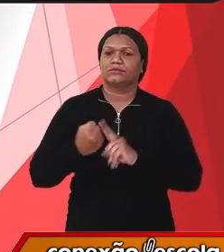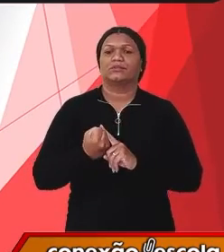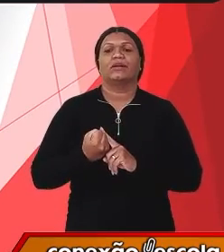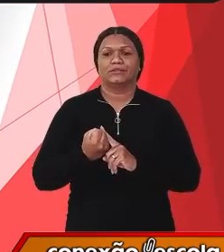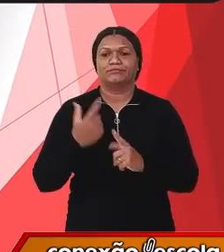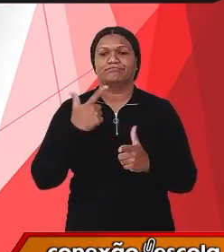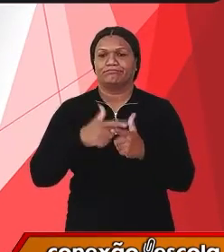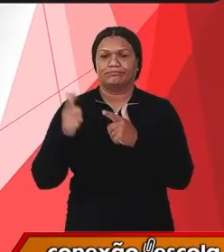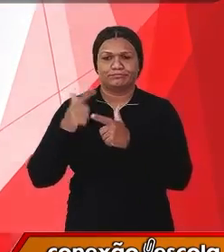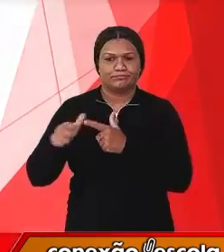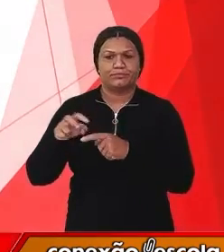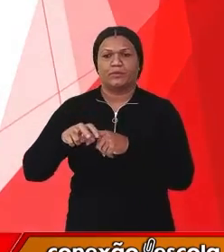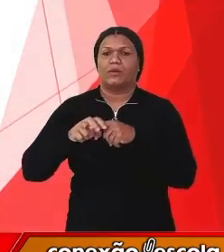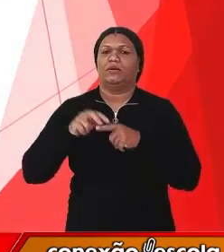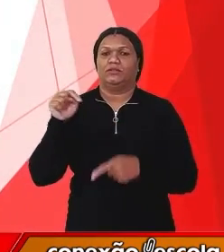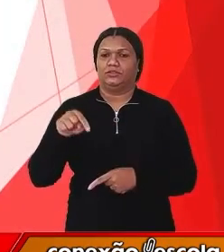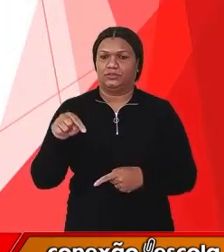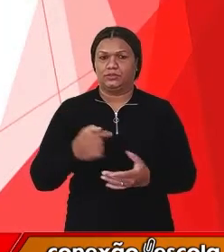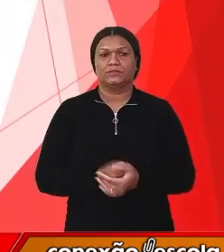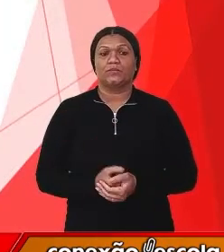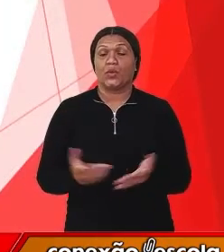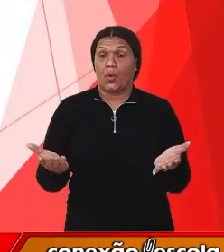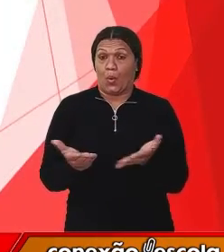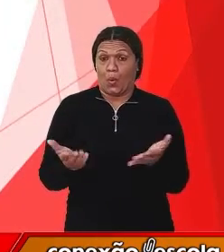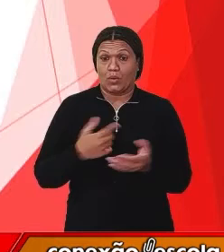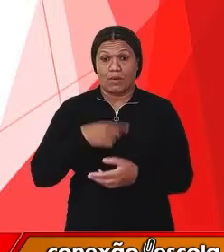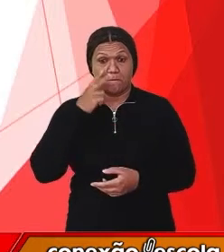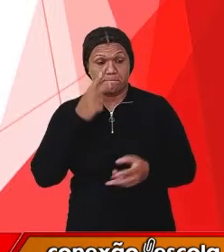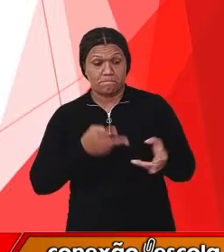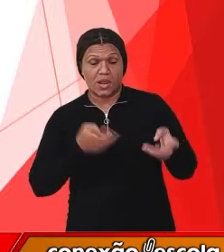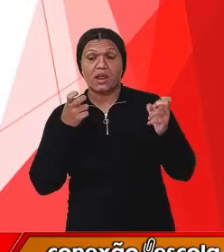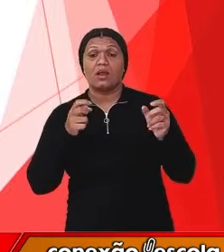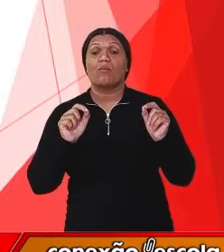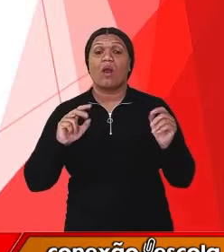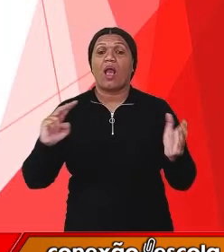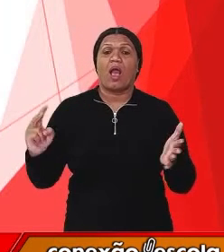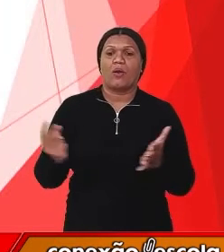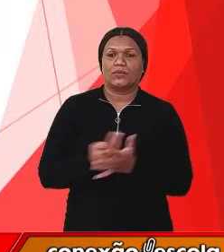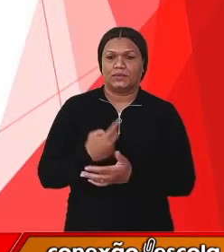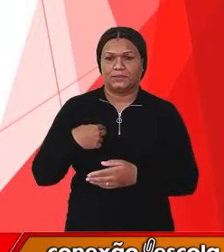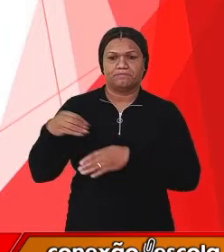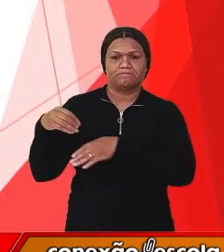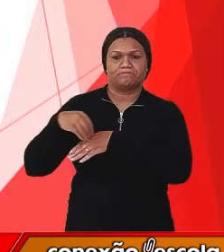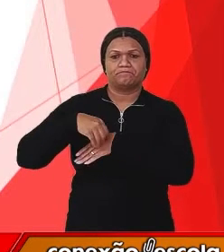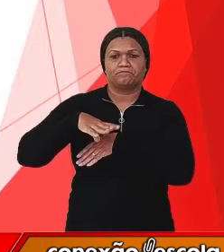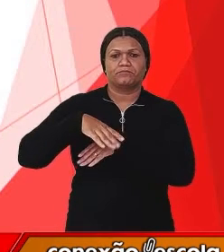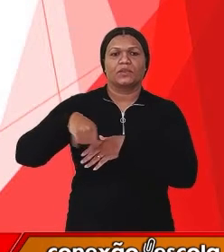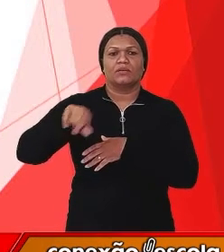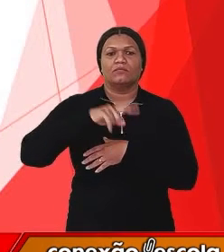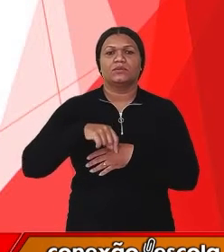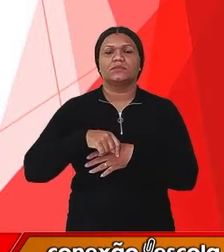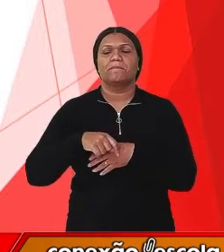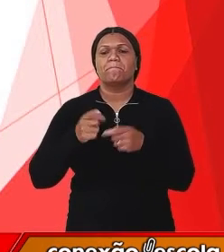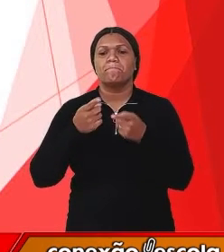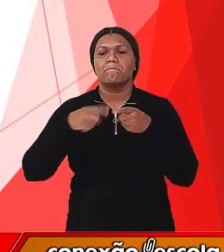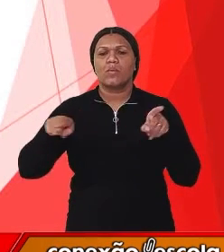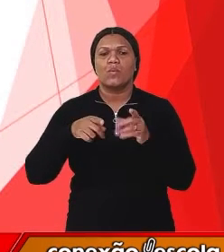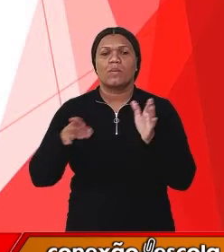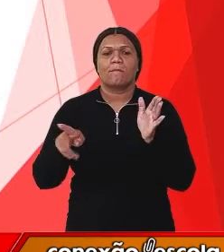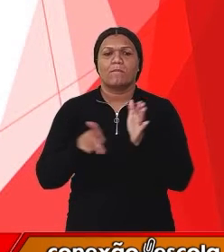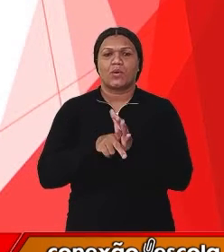vemos o reflexo dessa política. Eu trouxe para vocês essa música de Elza